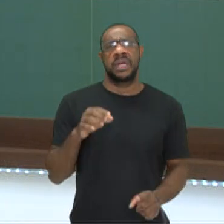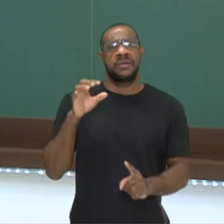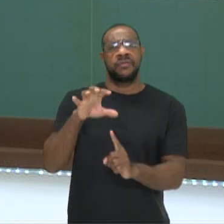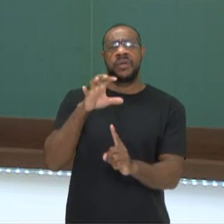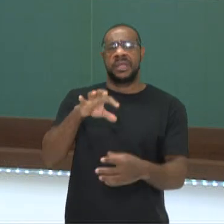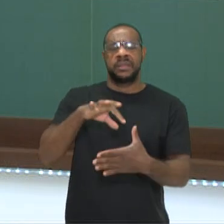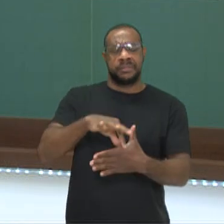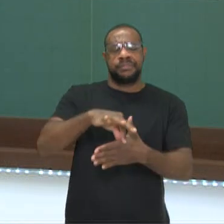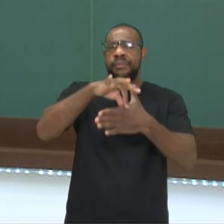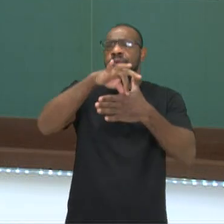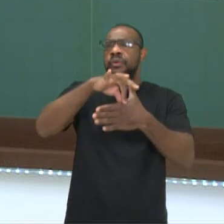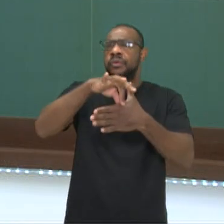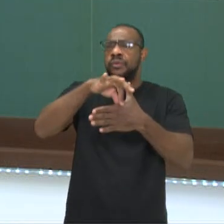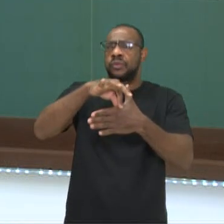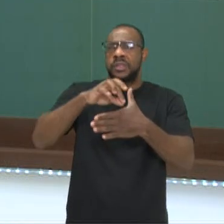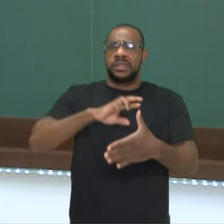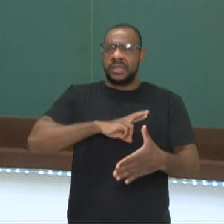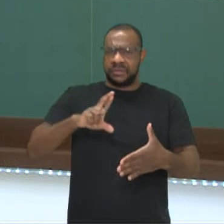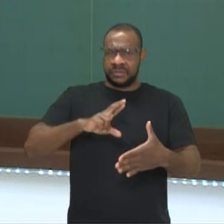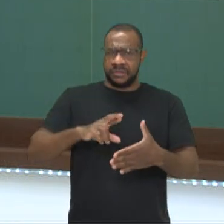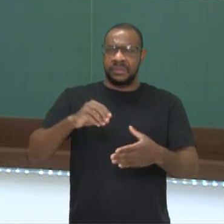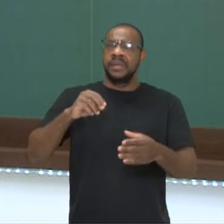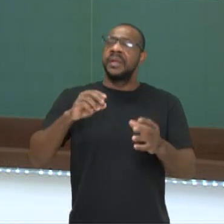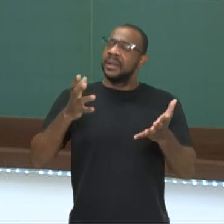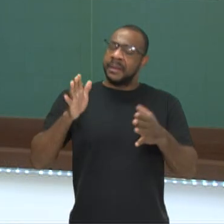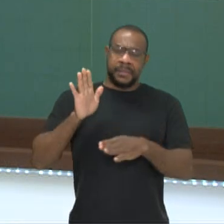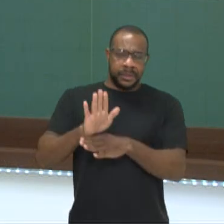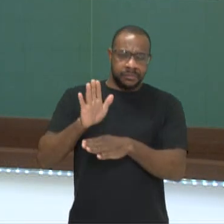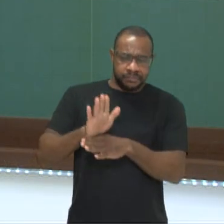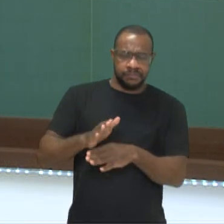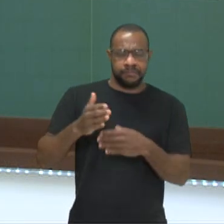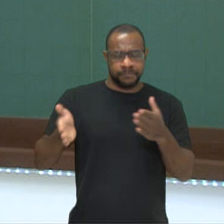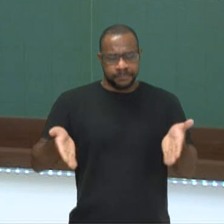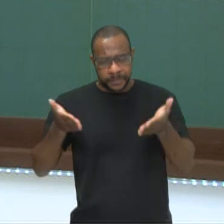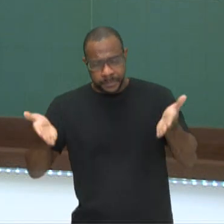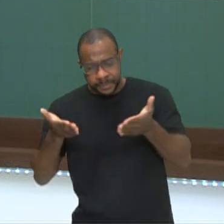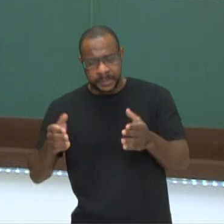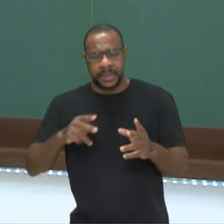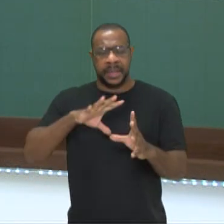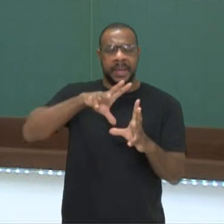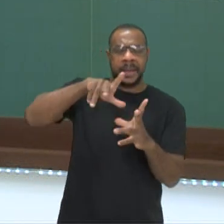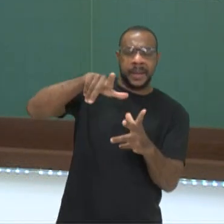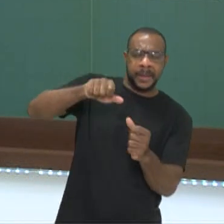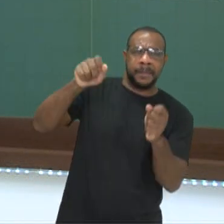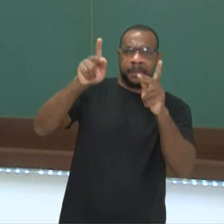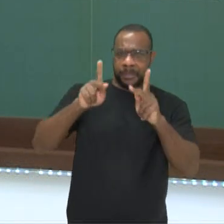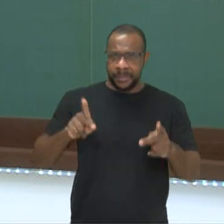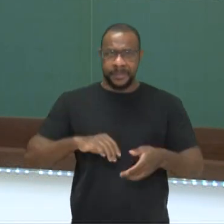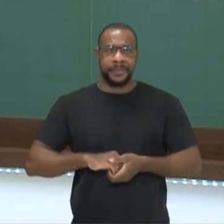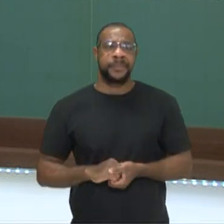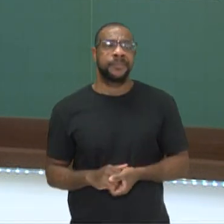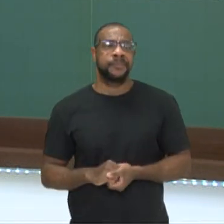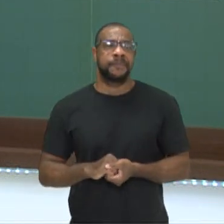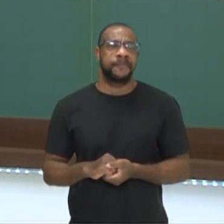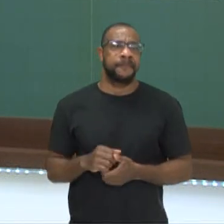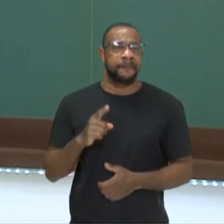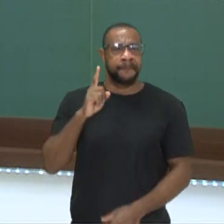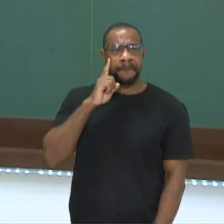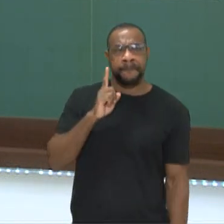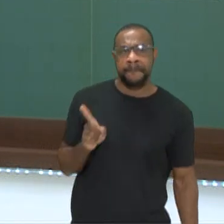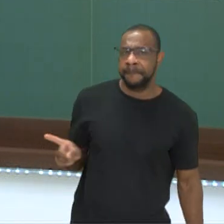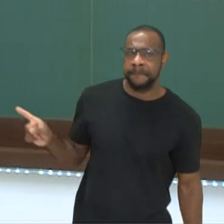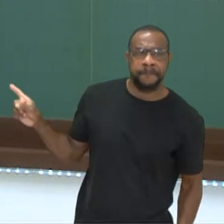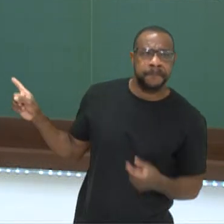do líder na construção da paz mundial? Então, vamos em frente. Mahatma Gandhi, bom, o Gandhi, ele